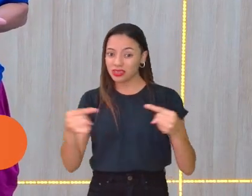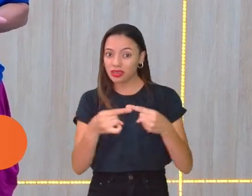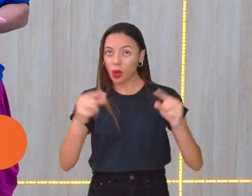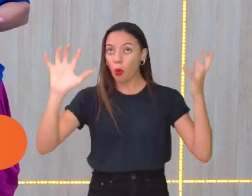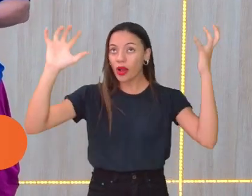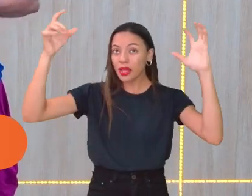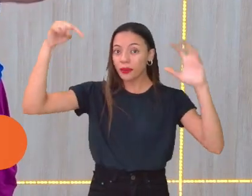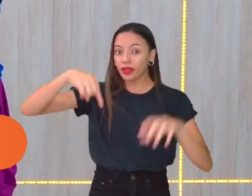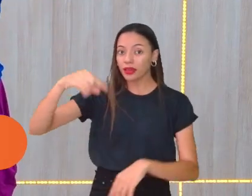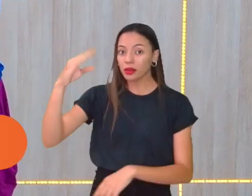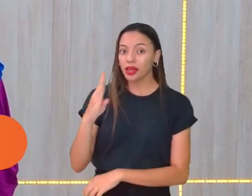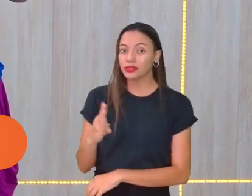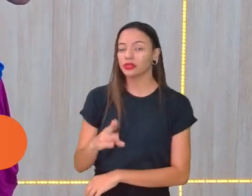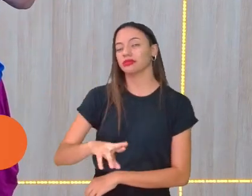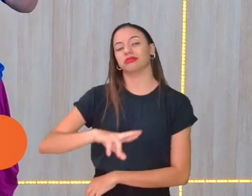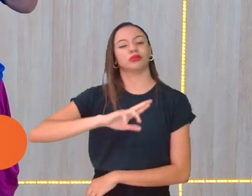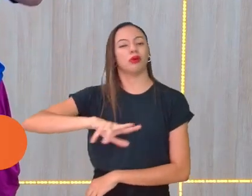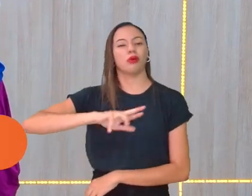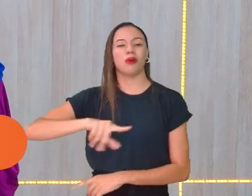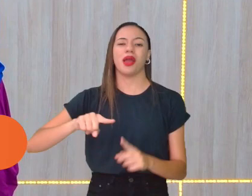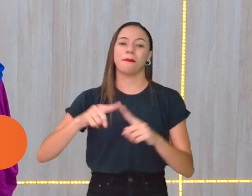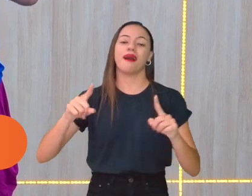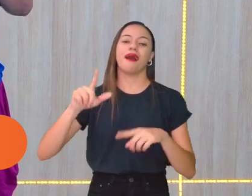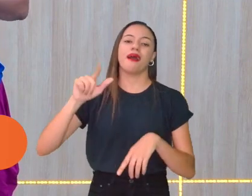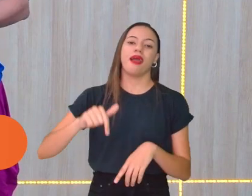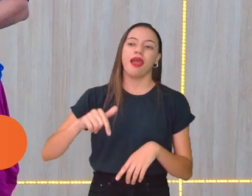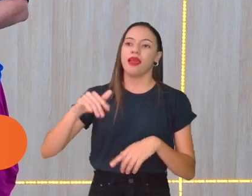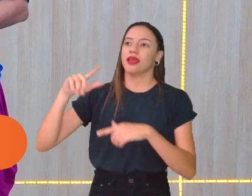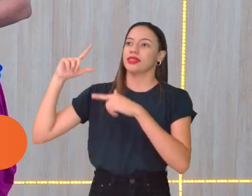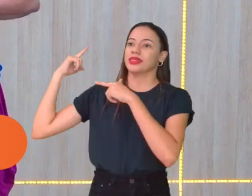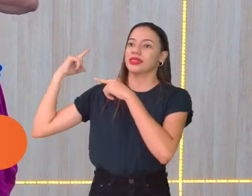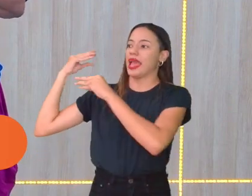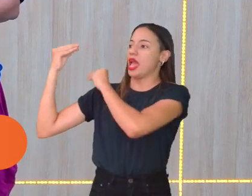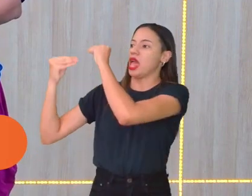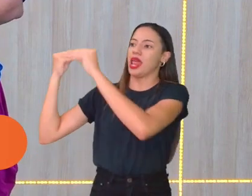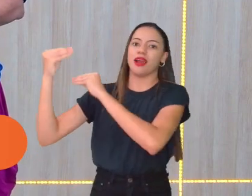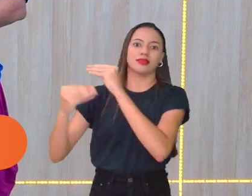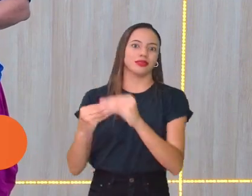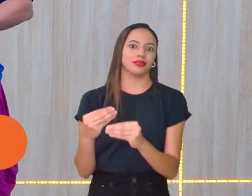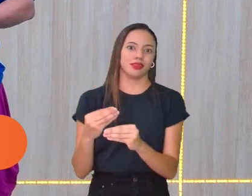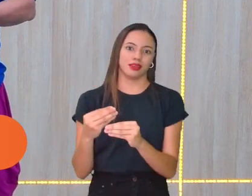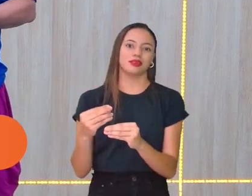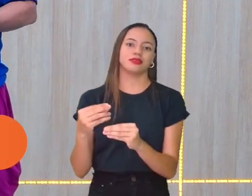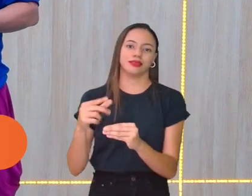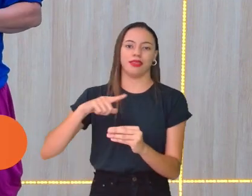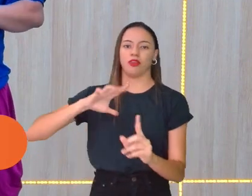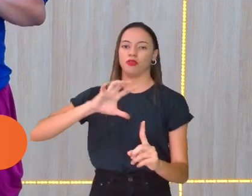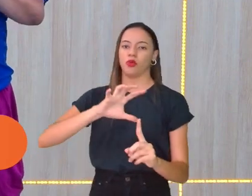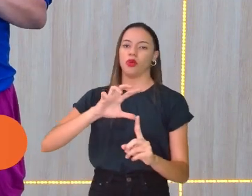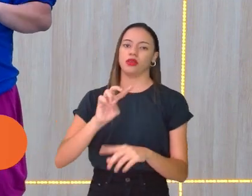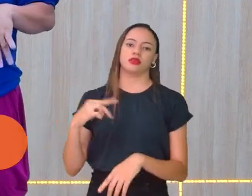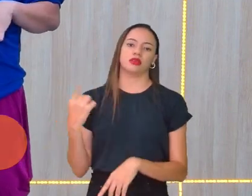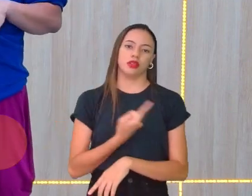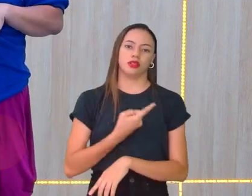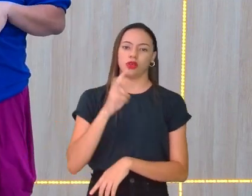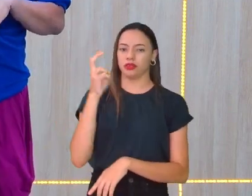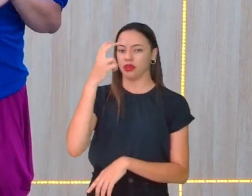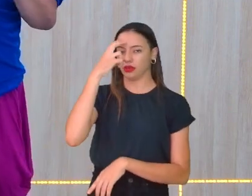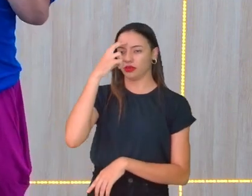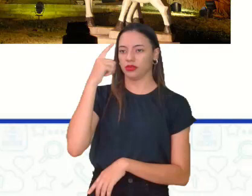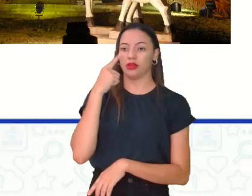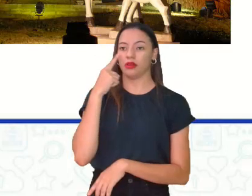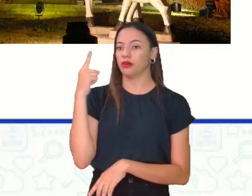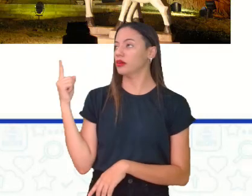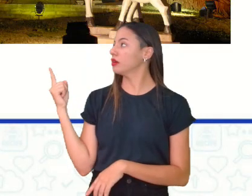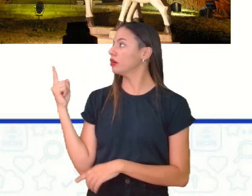clima, né? Mas é porque é uma tradição, é algo que veio, que foi trazido e que foi incorporado à nossa cultura. Voltando aí para o nosso